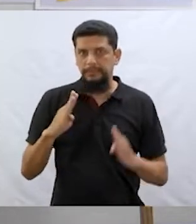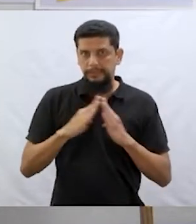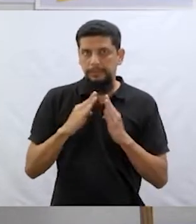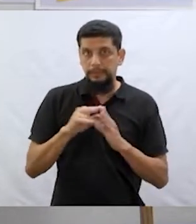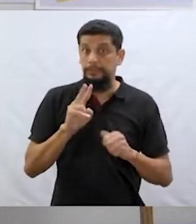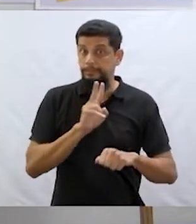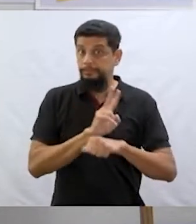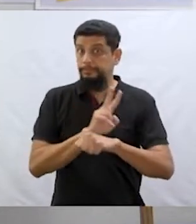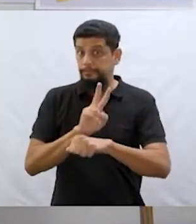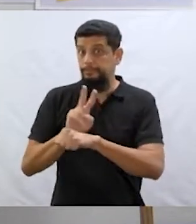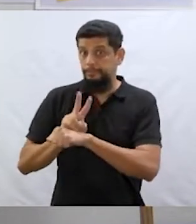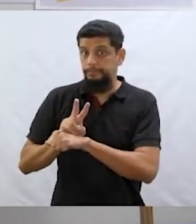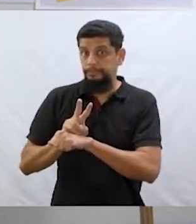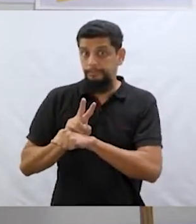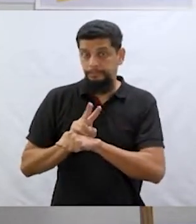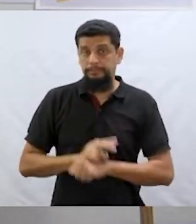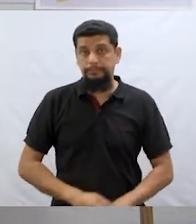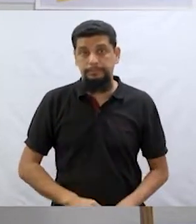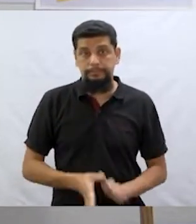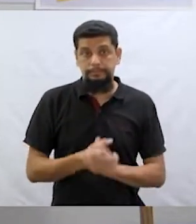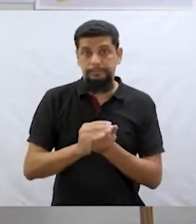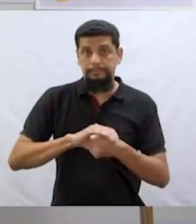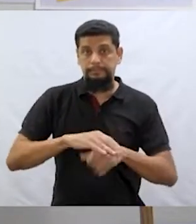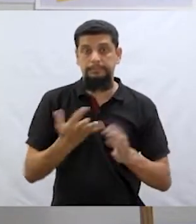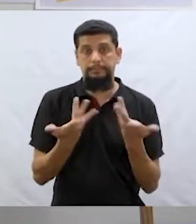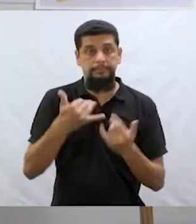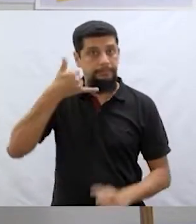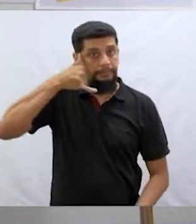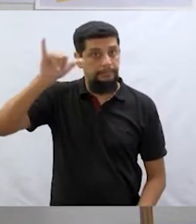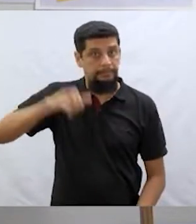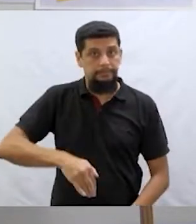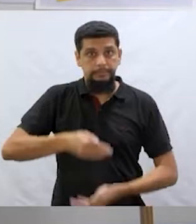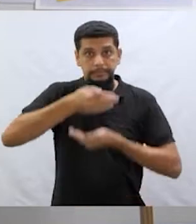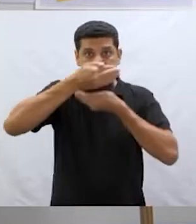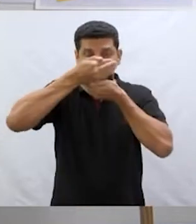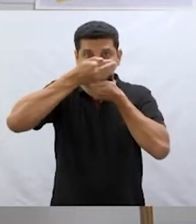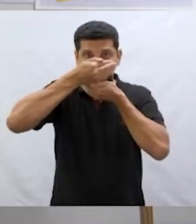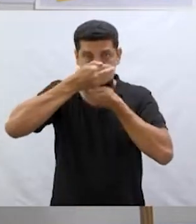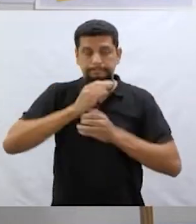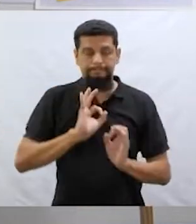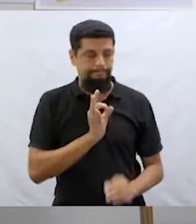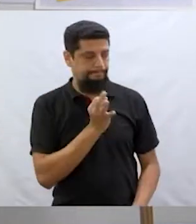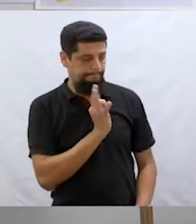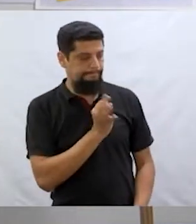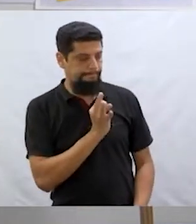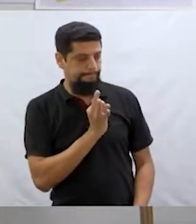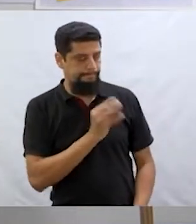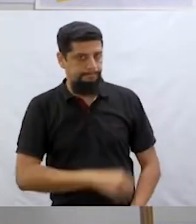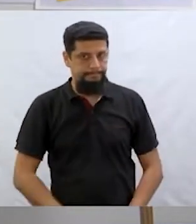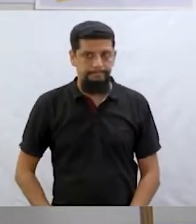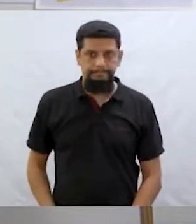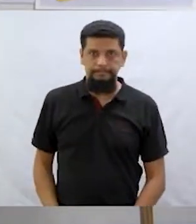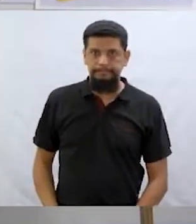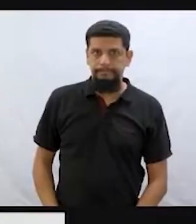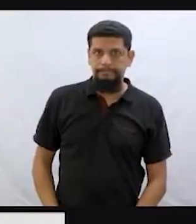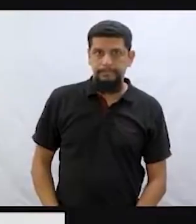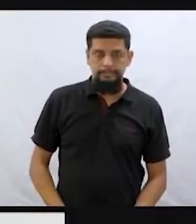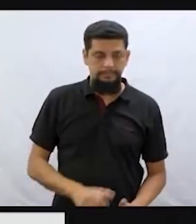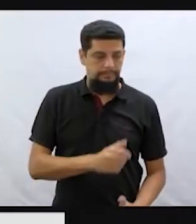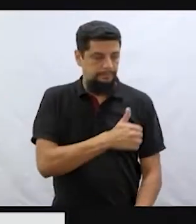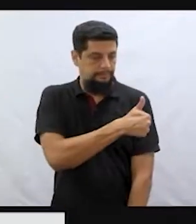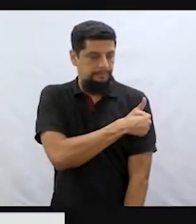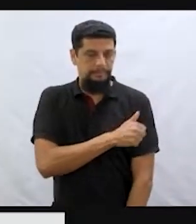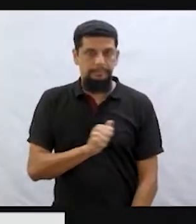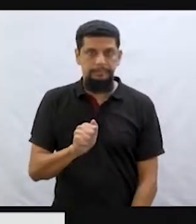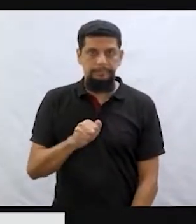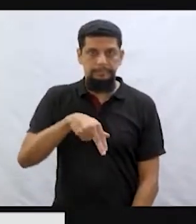também tome bastante cuidado e higienizando as mãos e evitando de pôr as mãos no rosto, né, prof? Isso mesmo. Junto com a